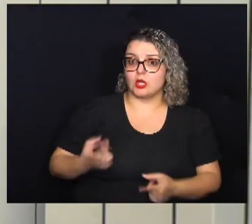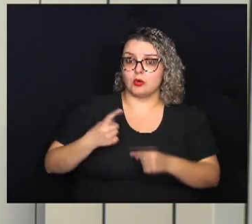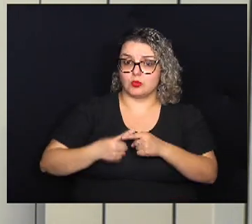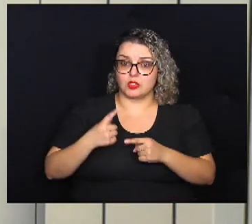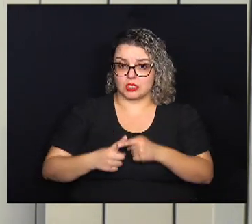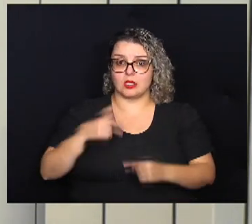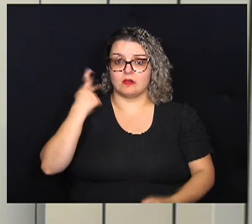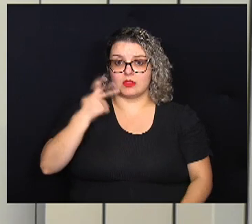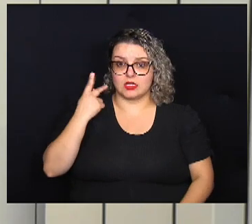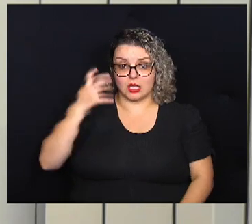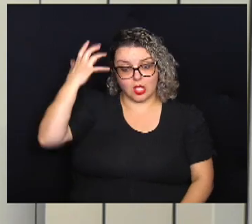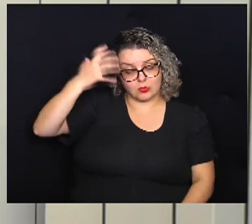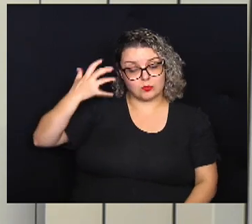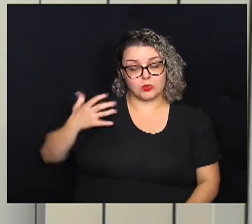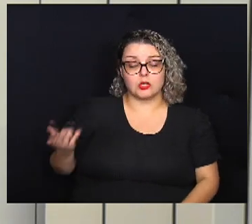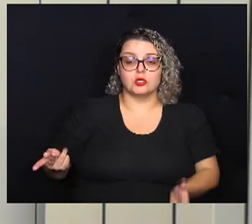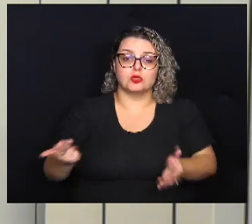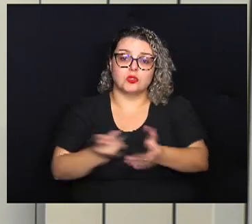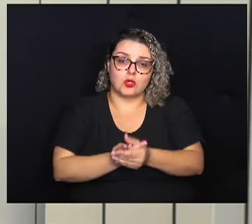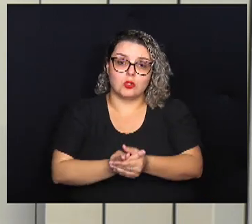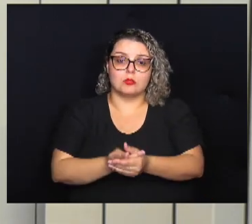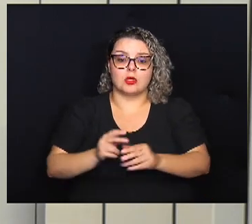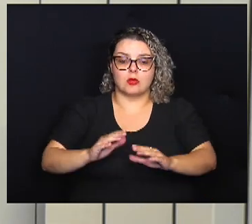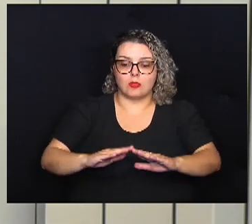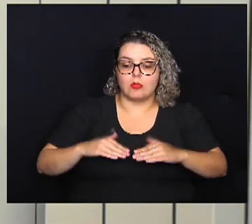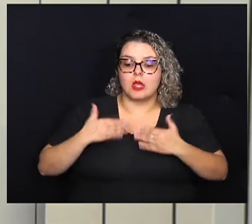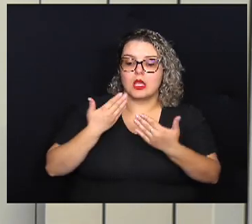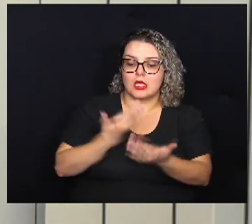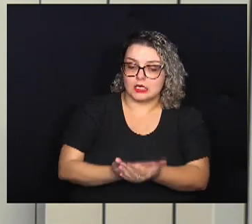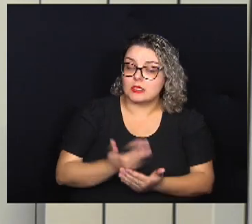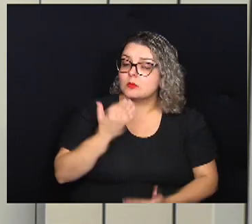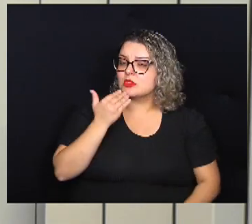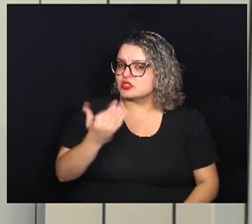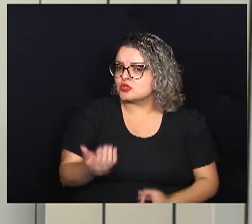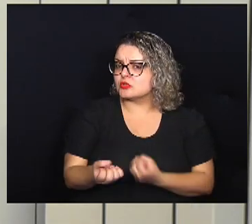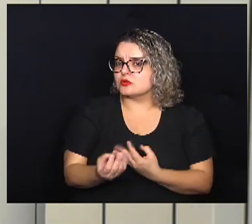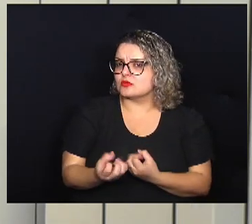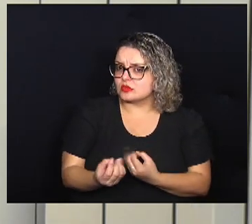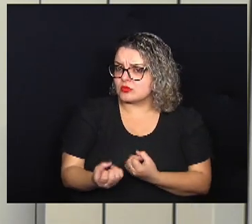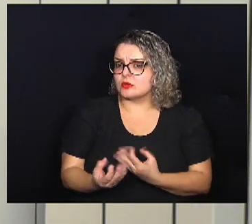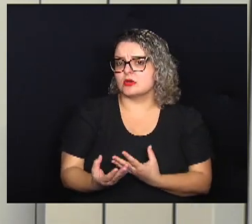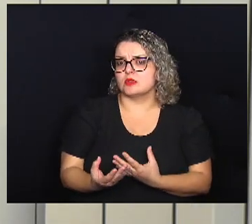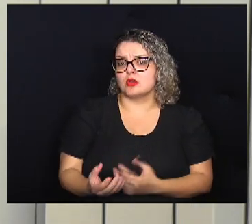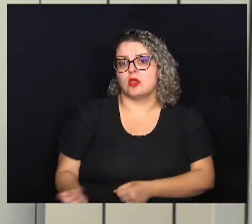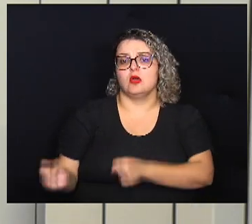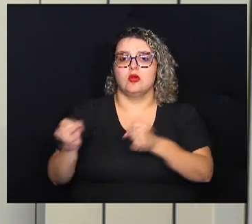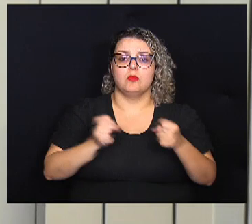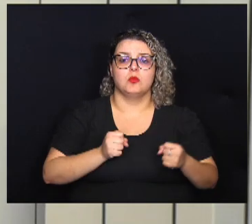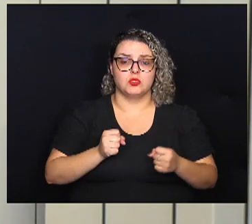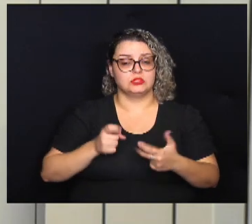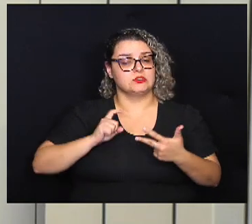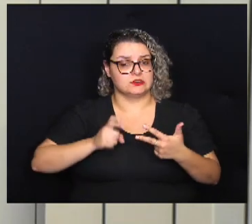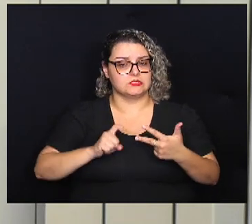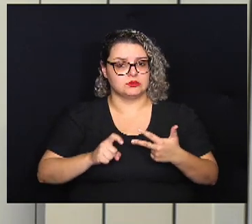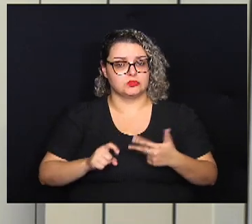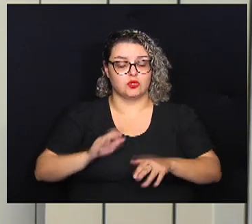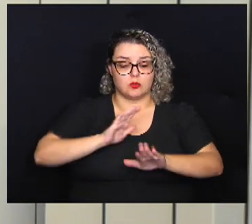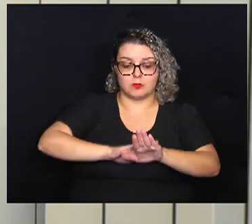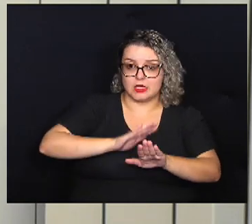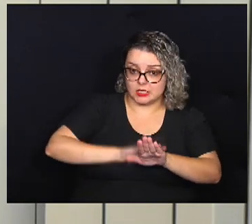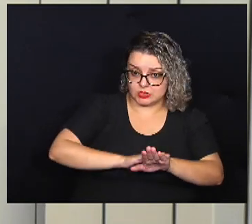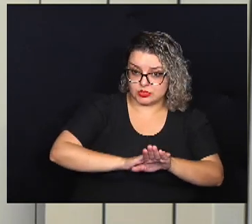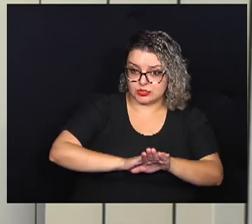vereadora Guida Calisto protocolou um requerimento pedindo informações ao Poder Executivo sobre as ações